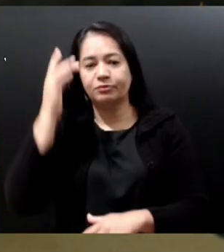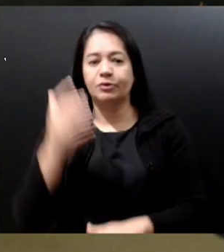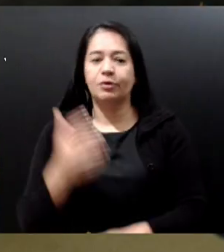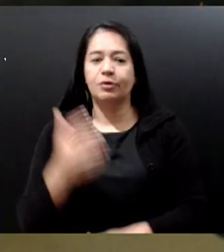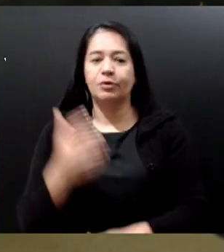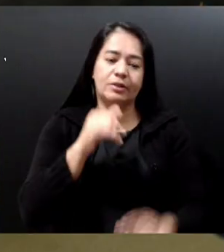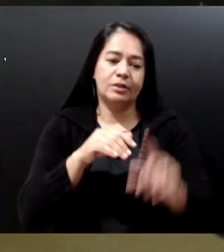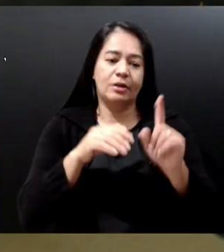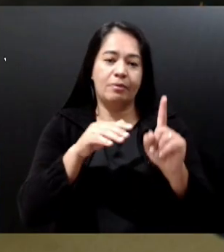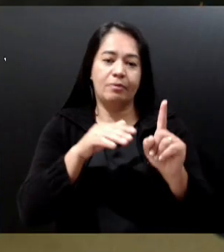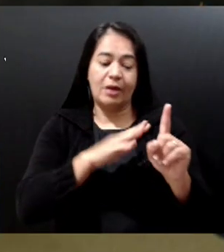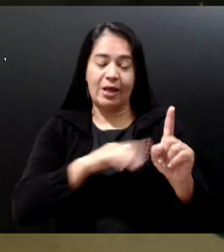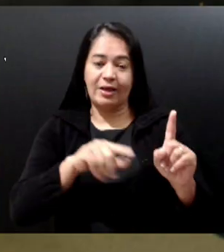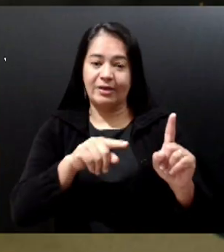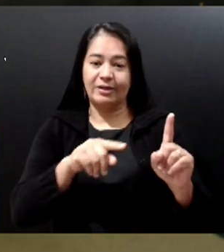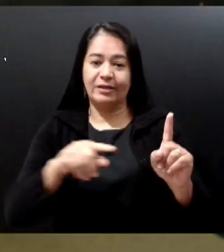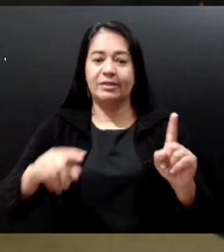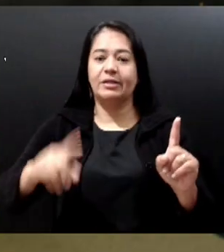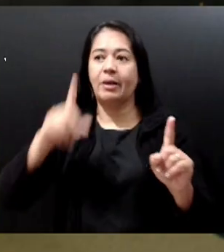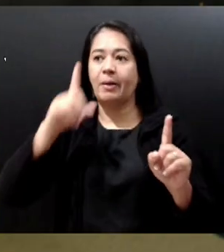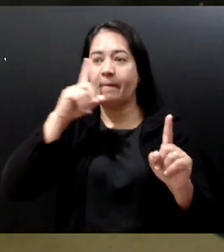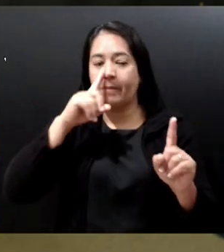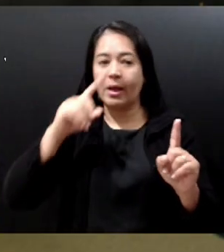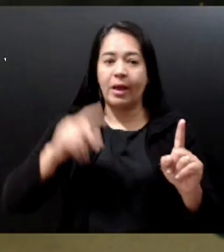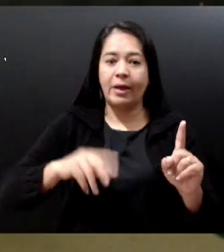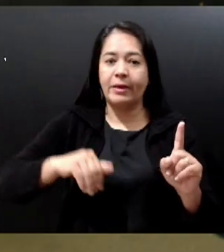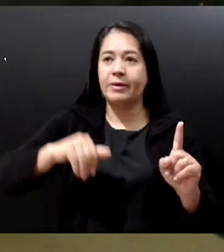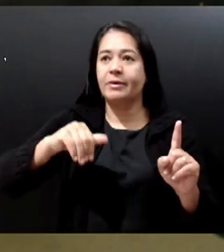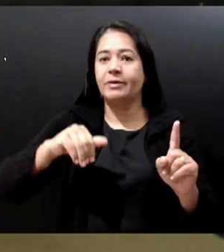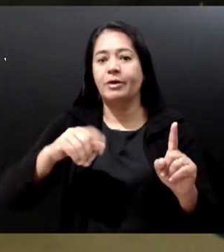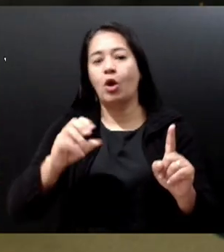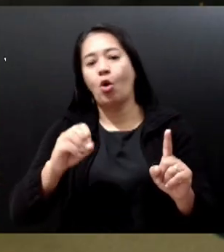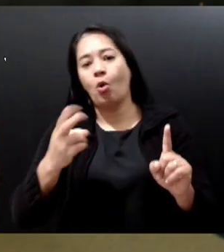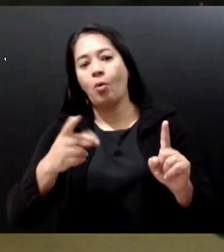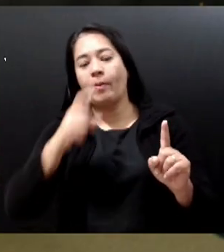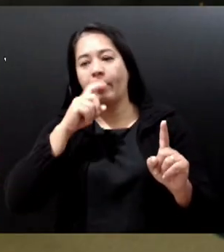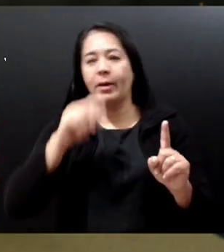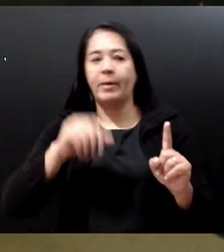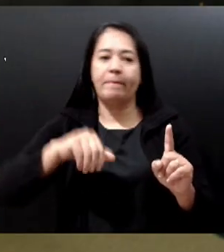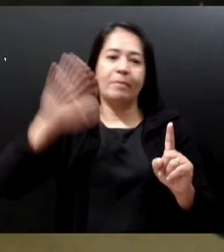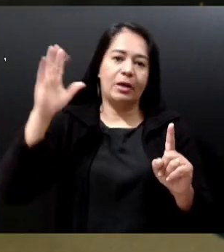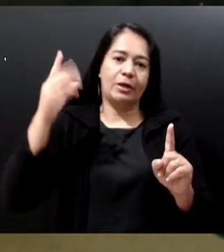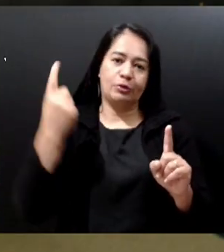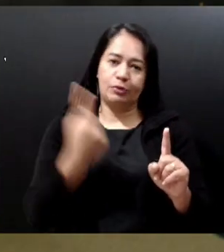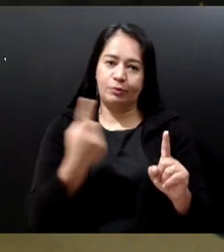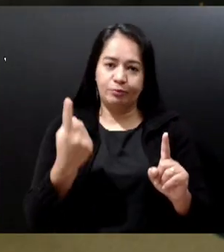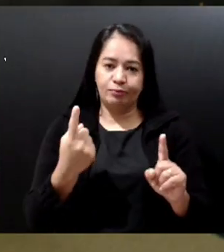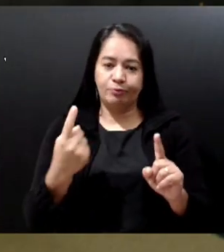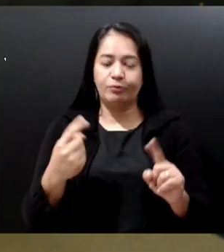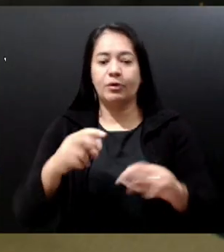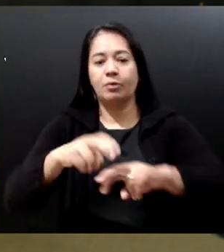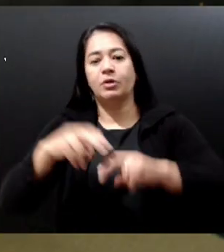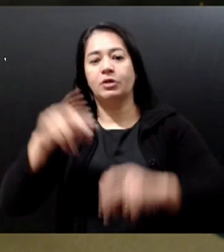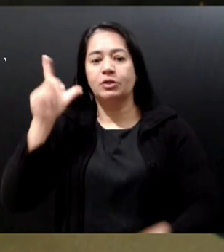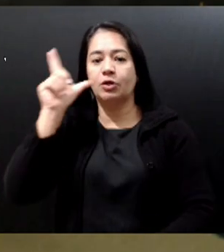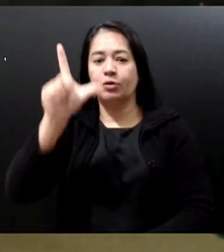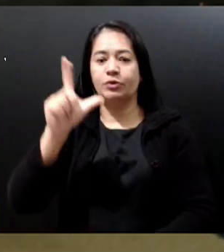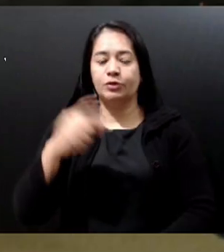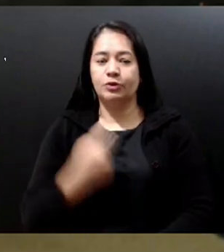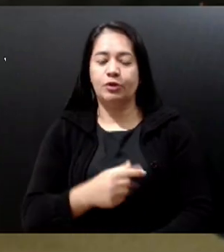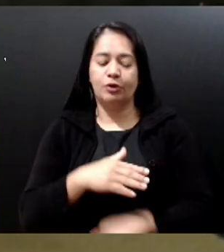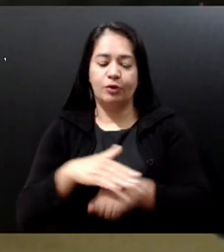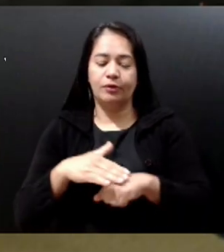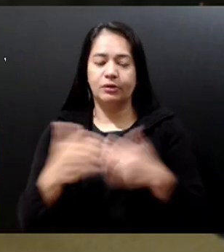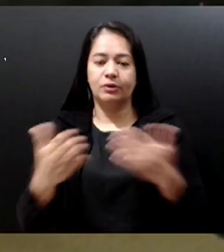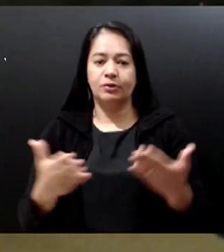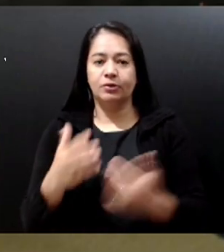ou mãe reconhecidos oficialmente. E é sobre esses desafios e conquistas que vamos conversar hoje. Então, quero